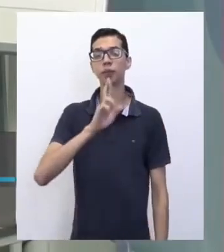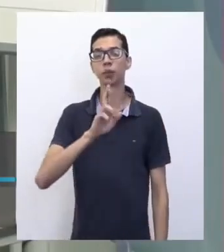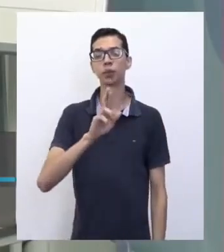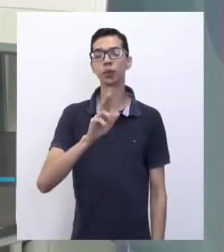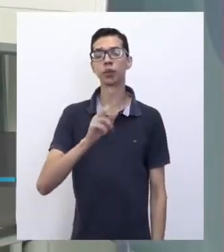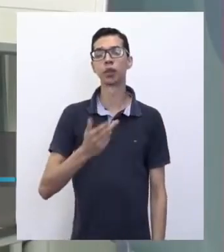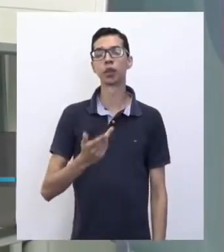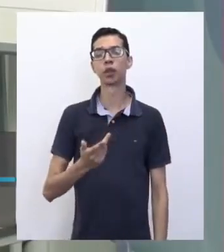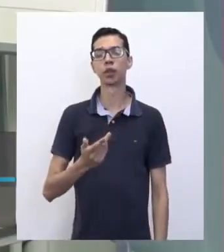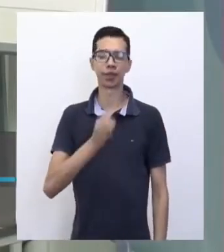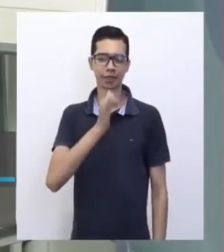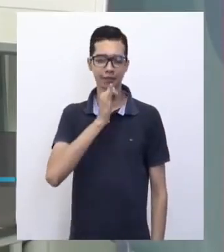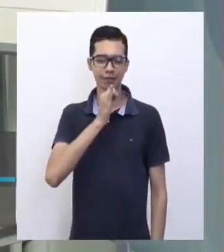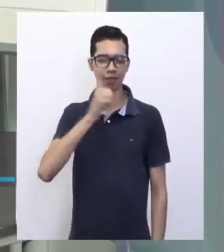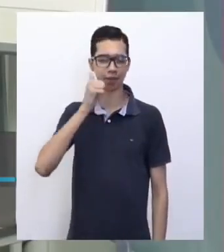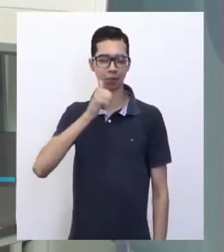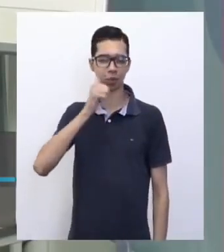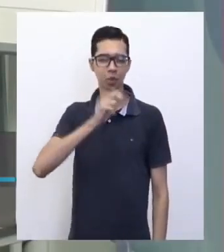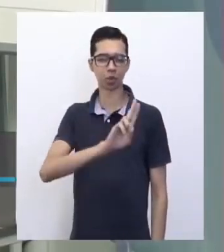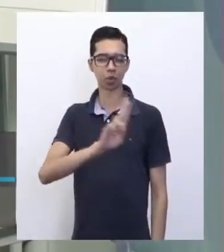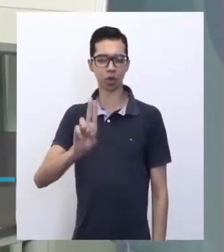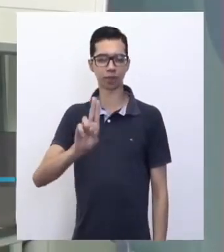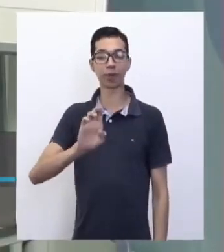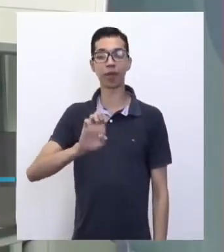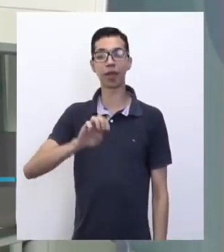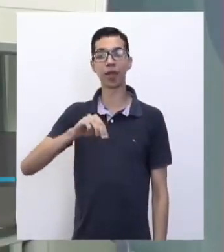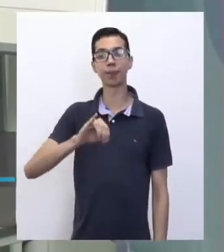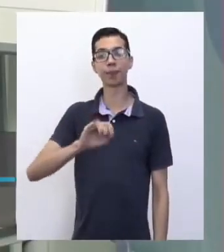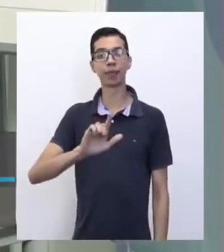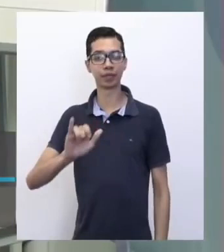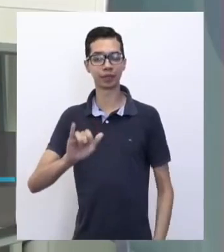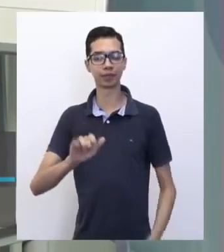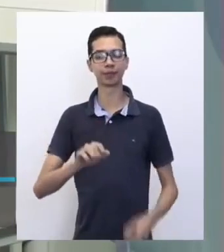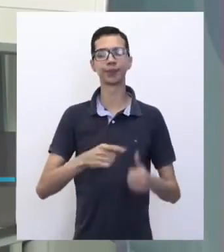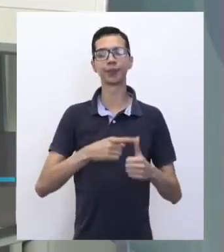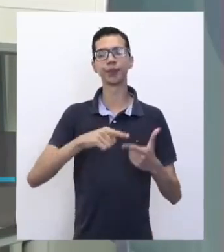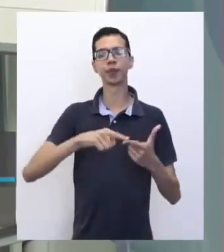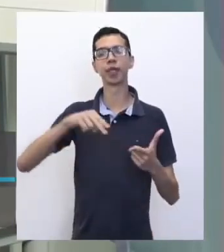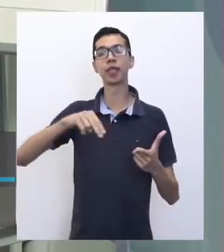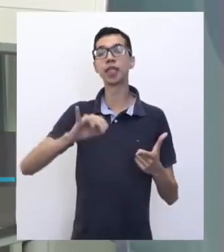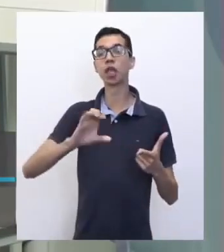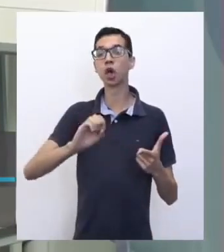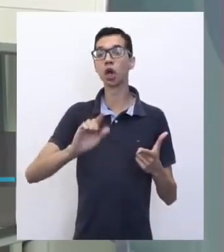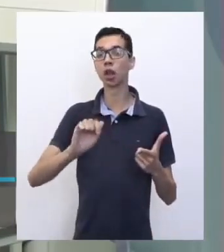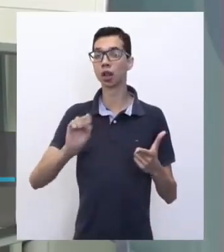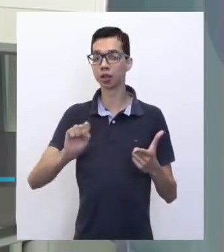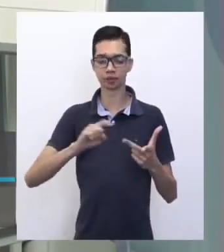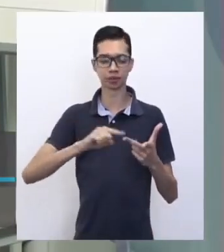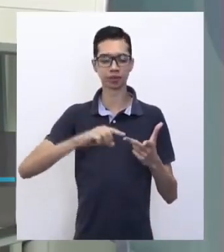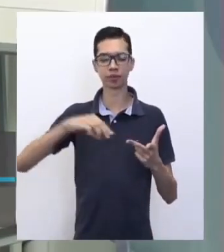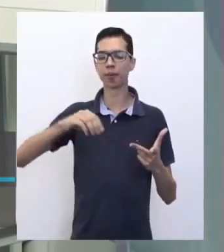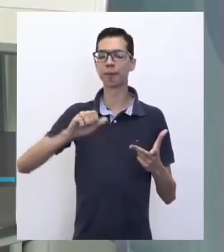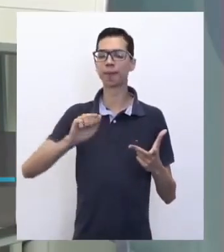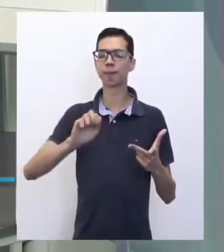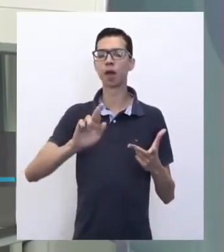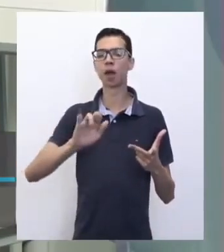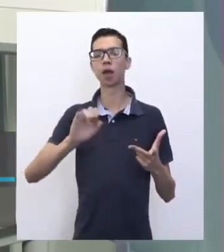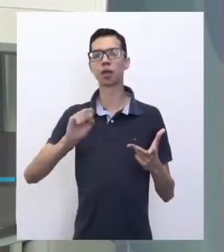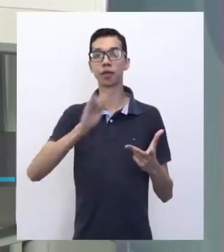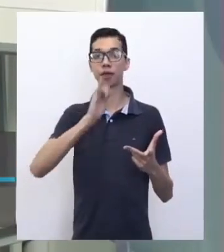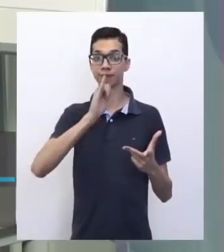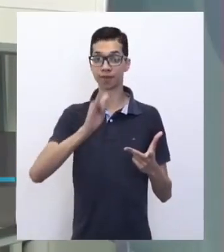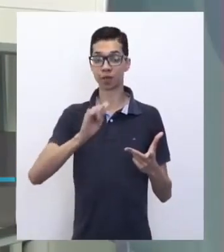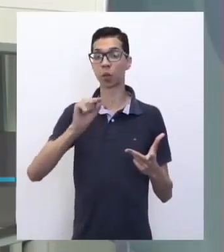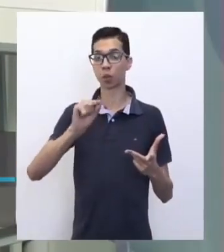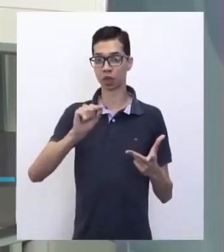a Emily, por exemplo, o Nicolas, a Marisa. Todos eles citam o drama,